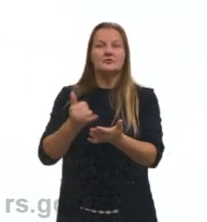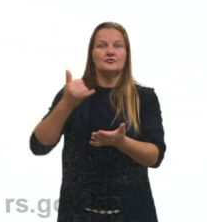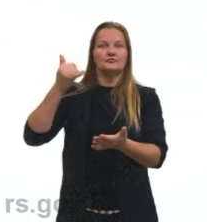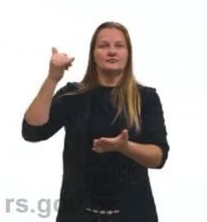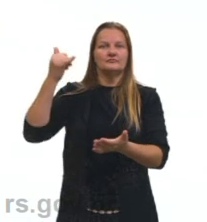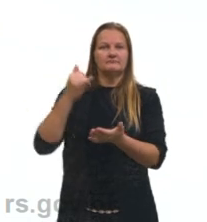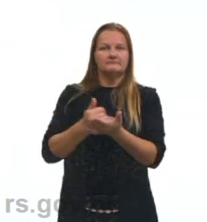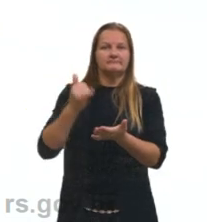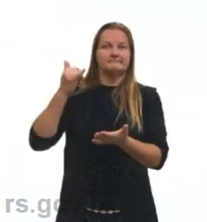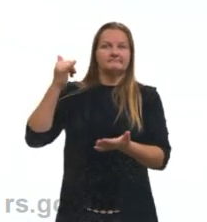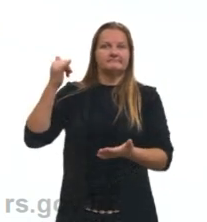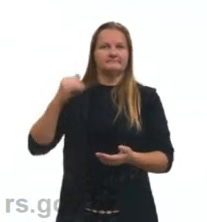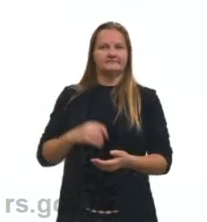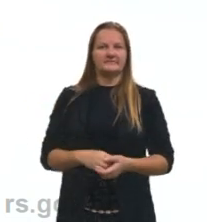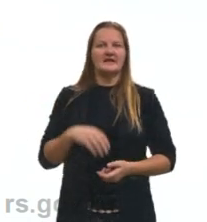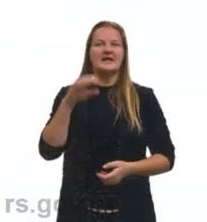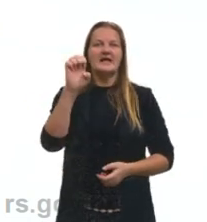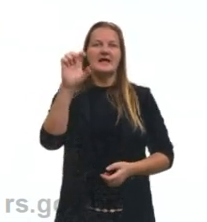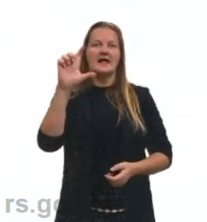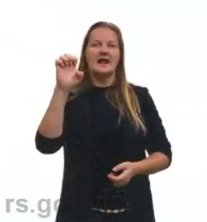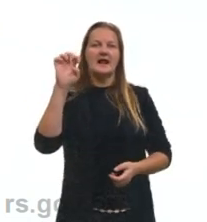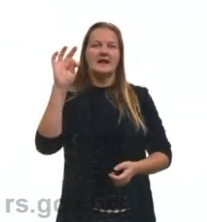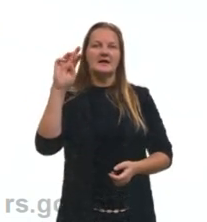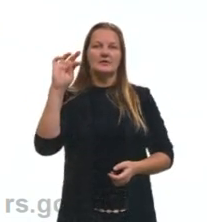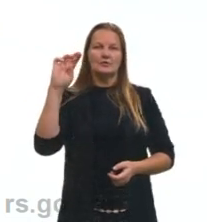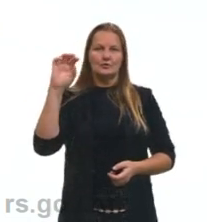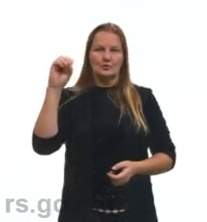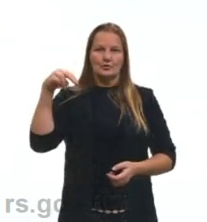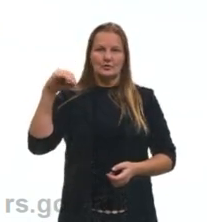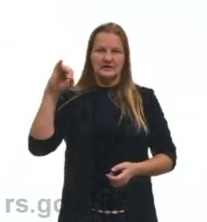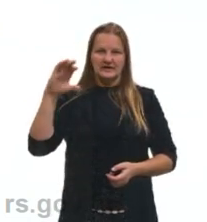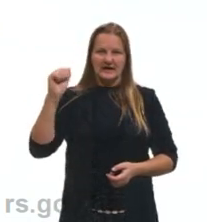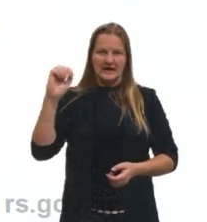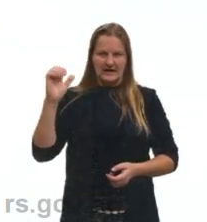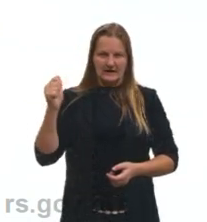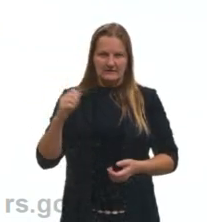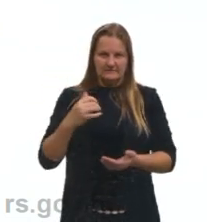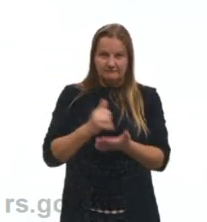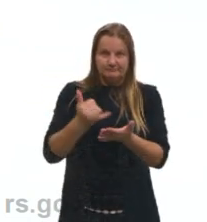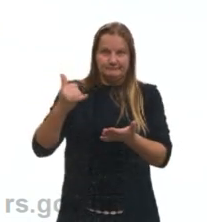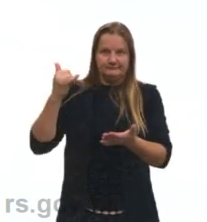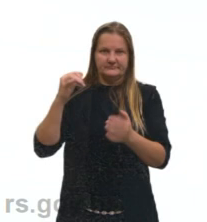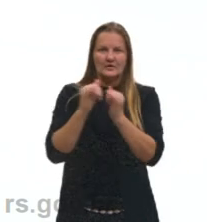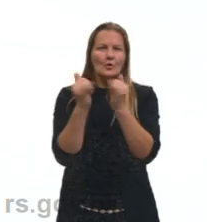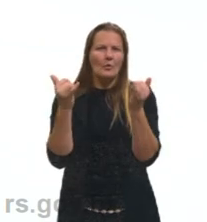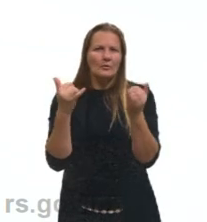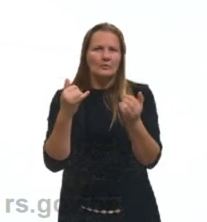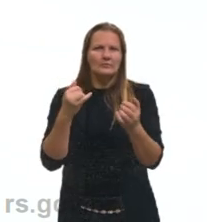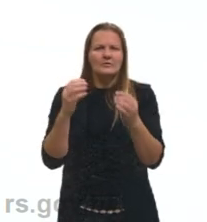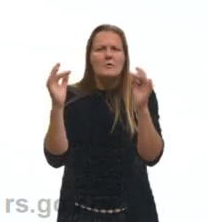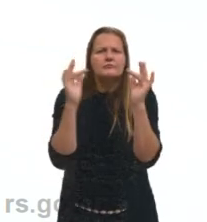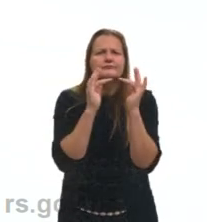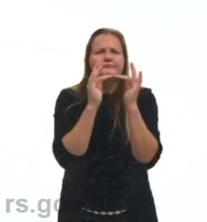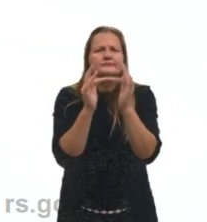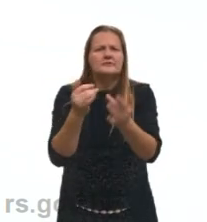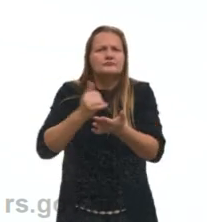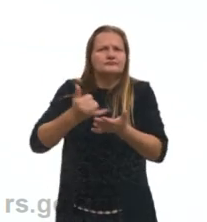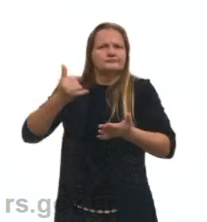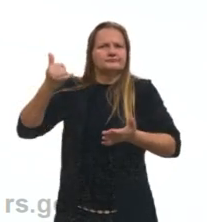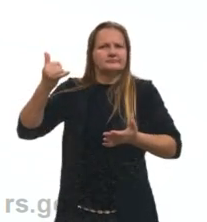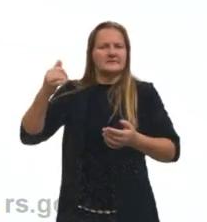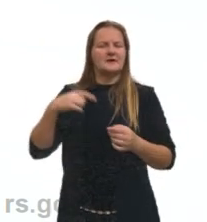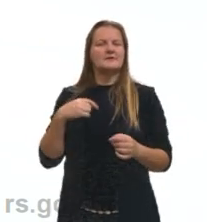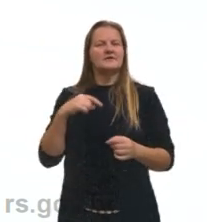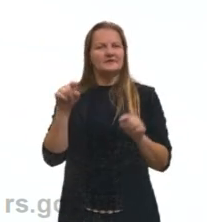se trata nela ela é a energia mínima também necessário né a energia de ionização também é energia mínima